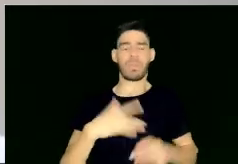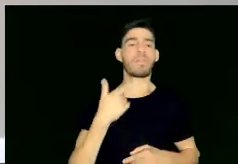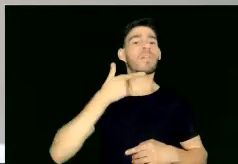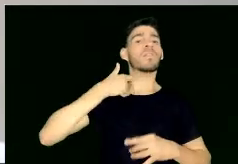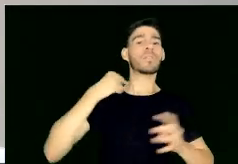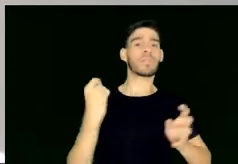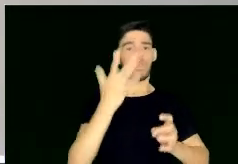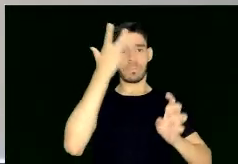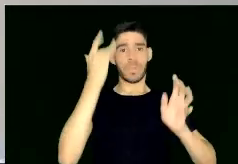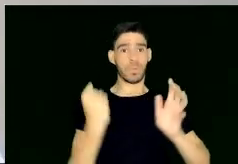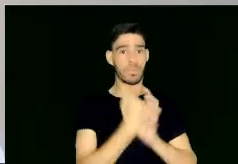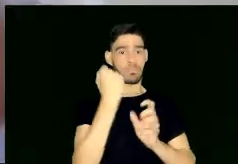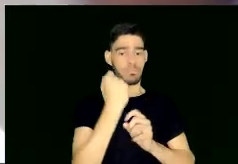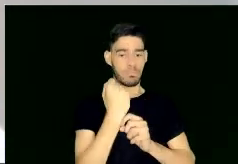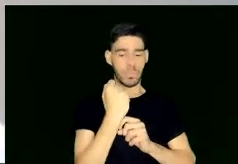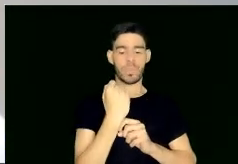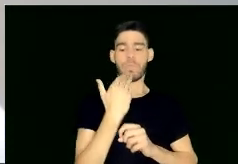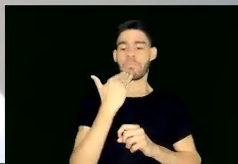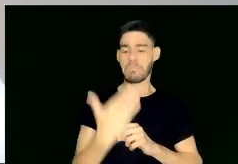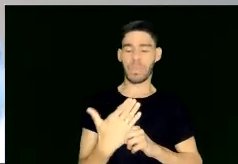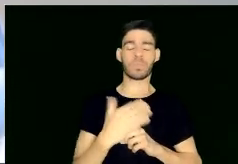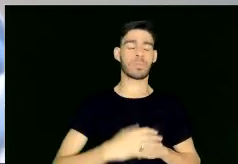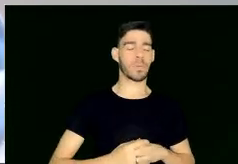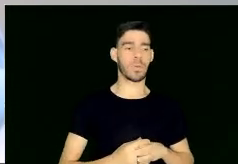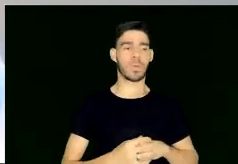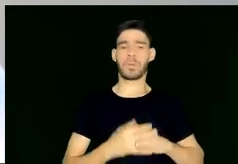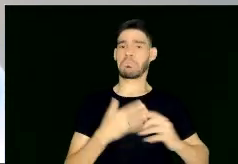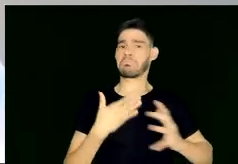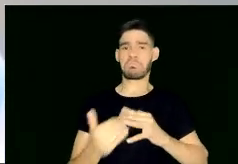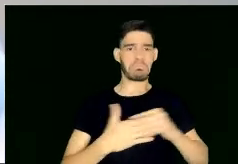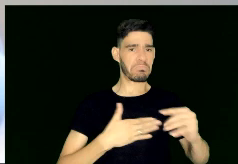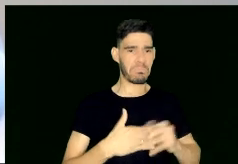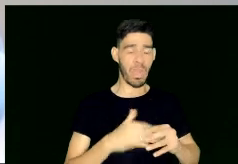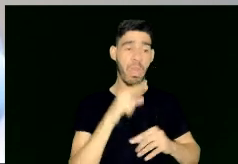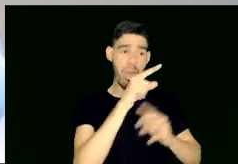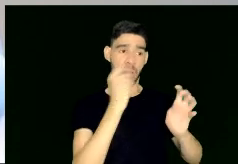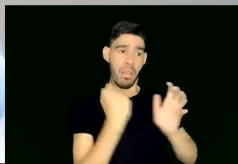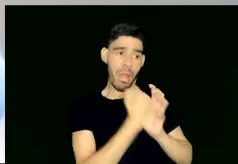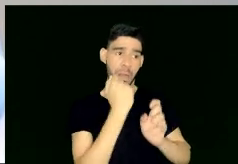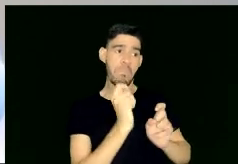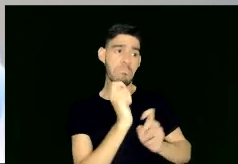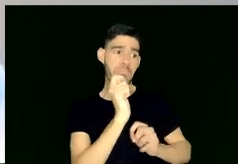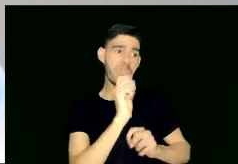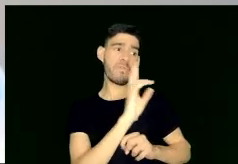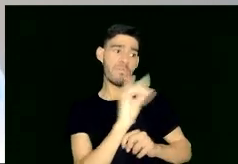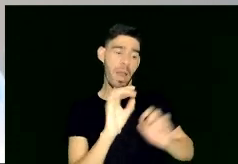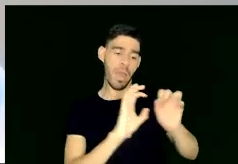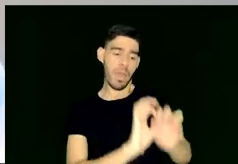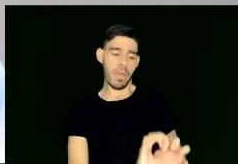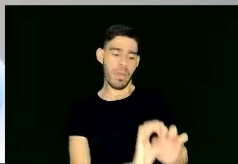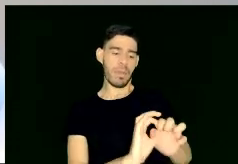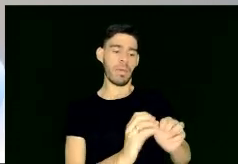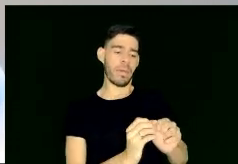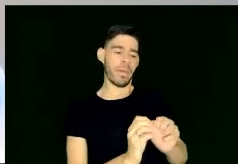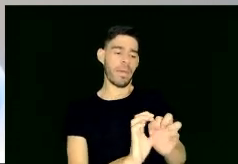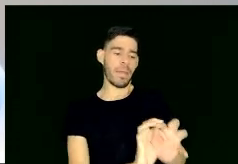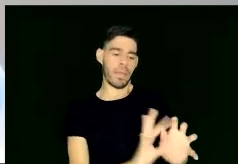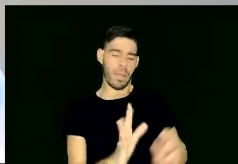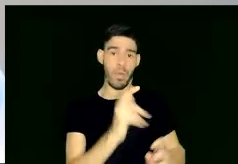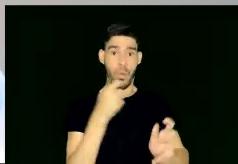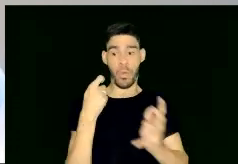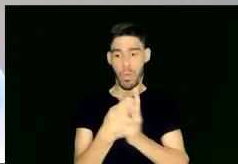vontade do titular da patente, esta ou do pedido de patente, esta patente, ou esse pedido de patente, será